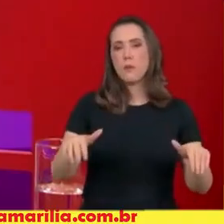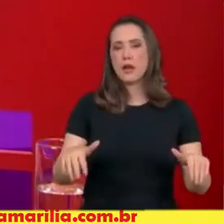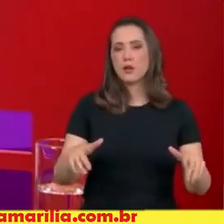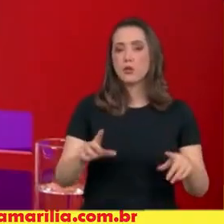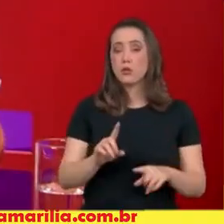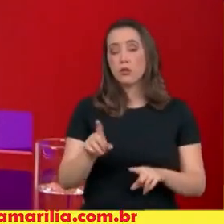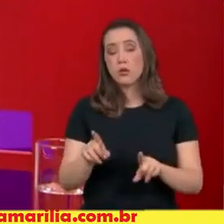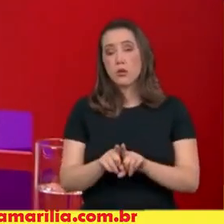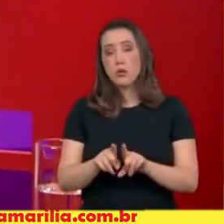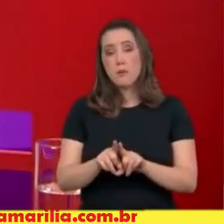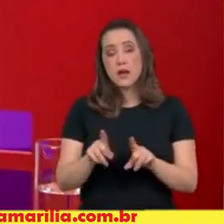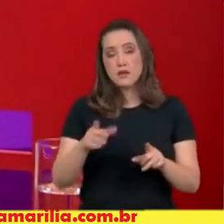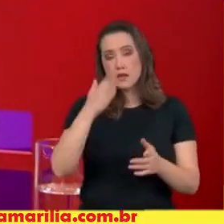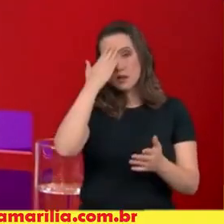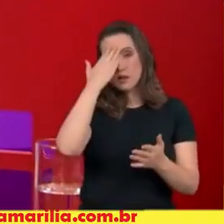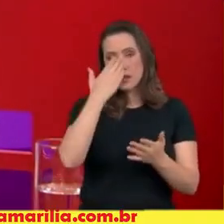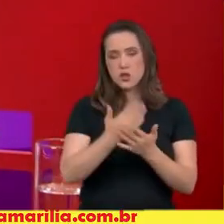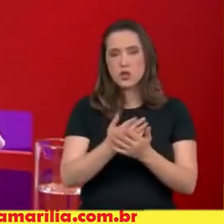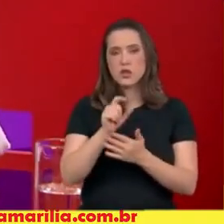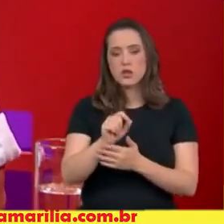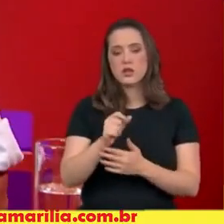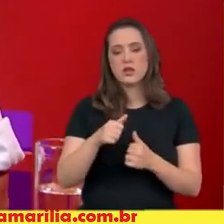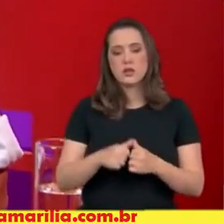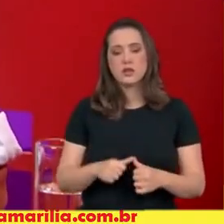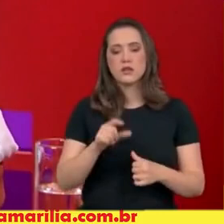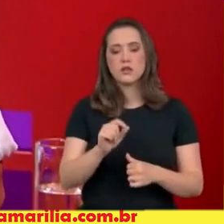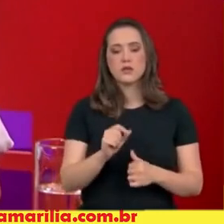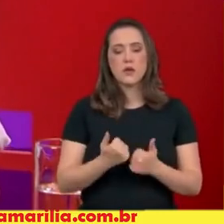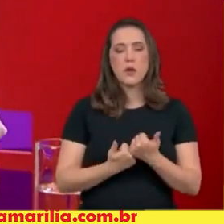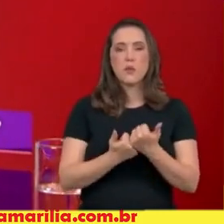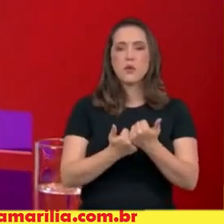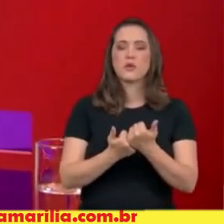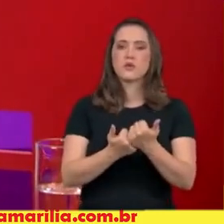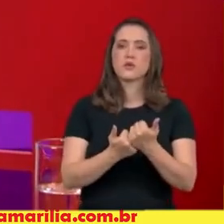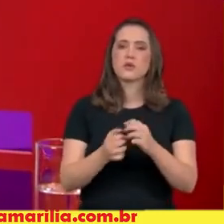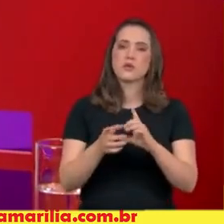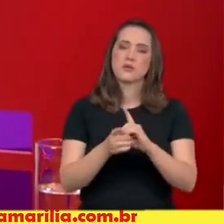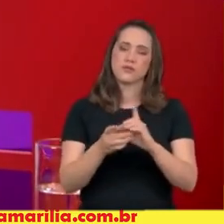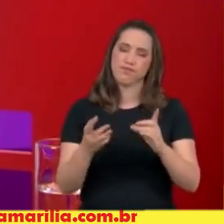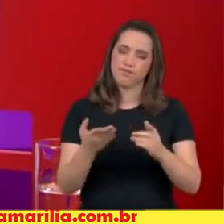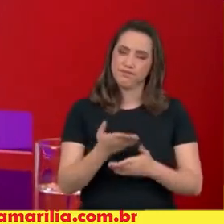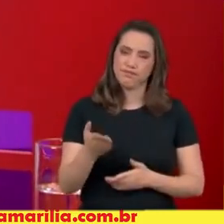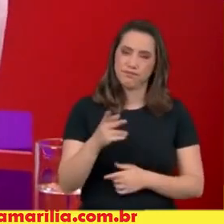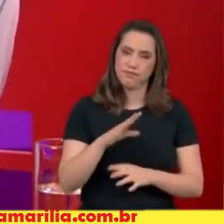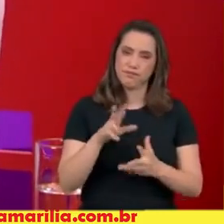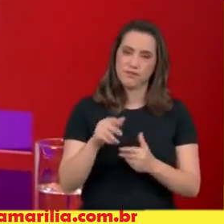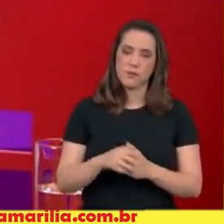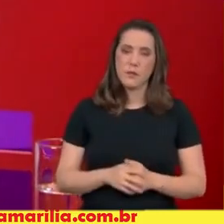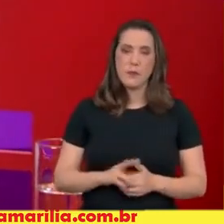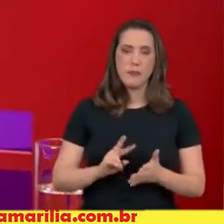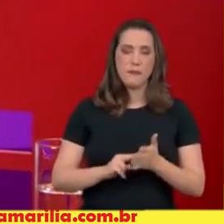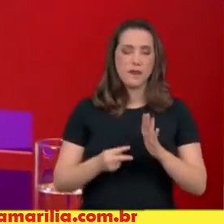imperialistas, enquanto acreditam de forma profunda que estão ajudando a democratizar o mundo. Ou